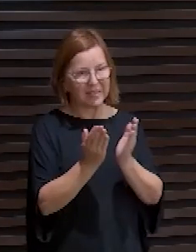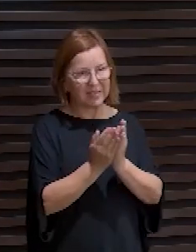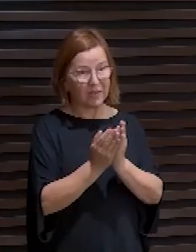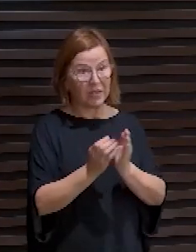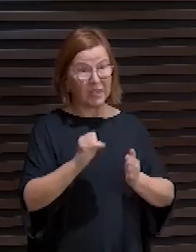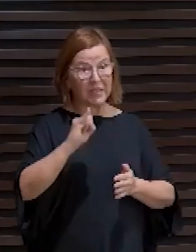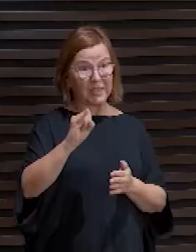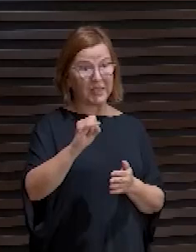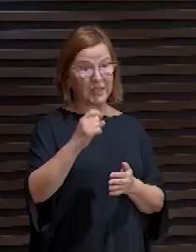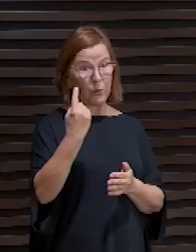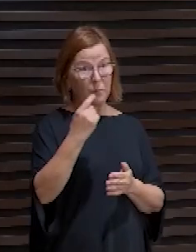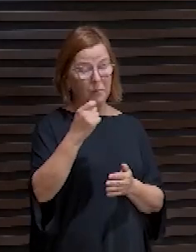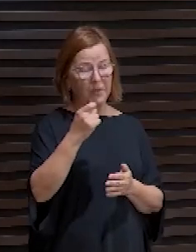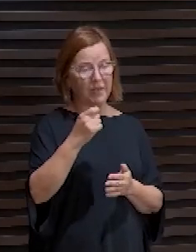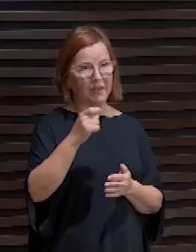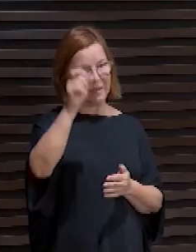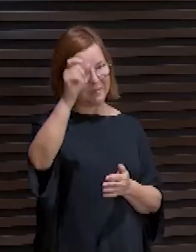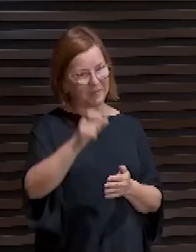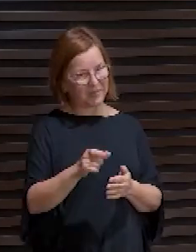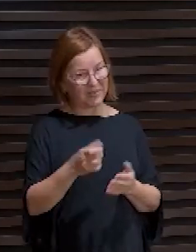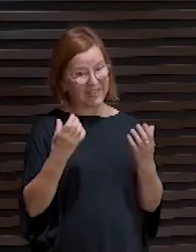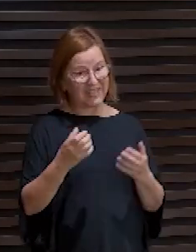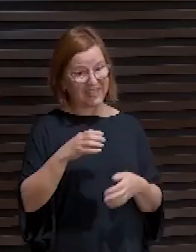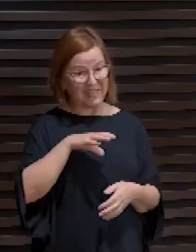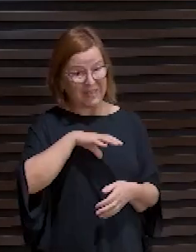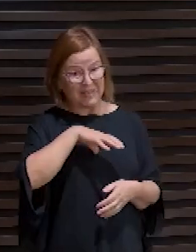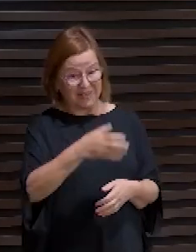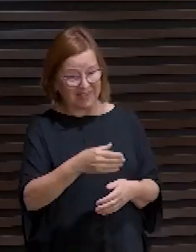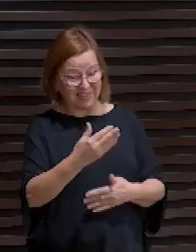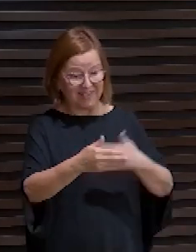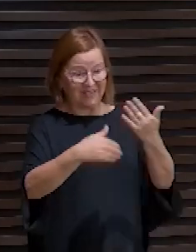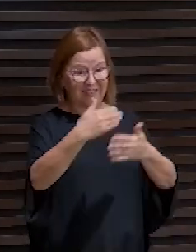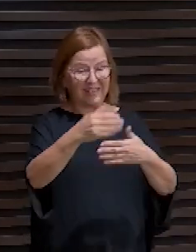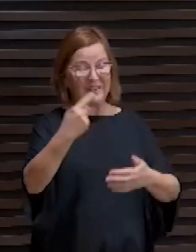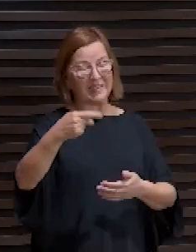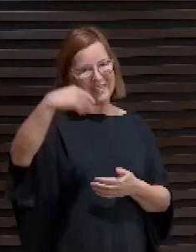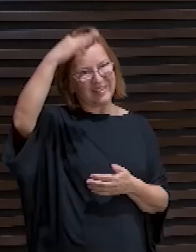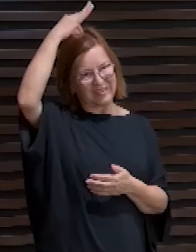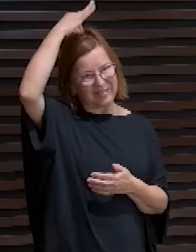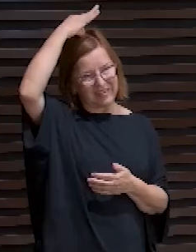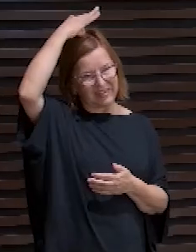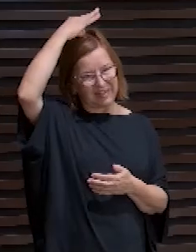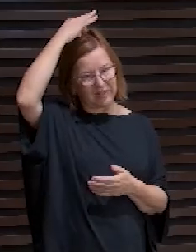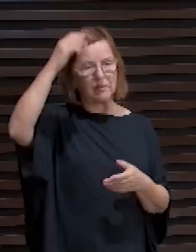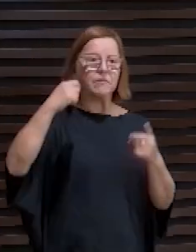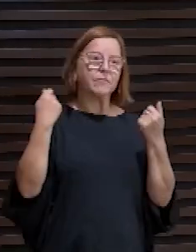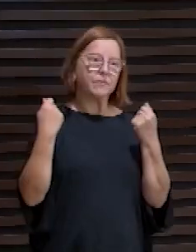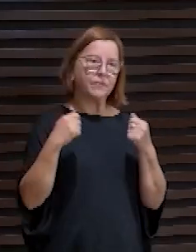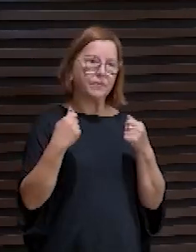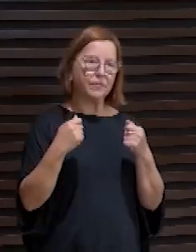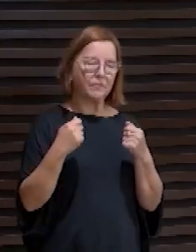ser encorajada no desenvolvimento da sua espiritualidade, é necessário